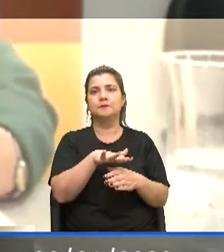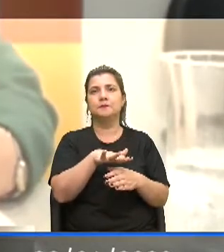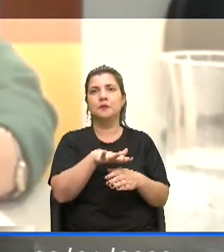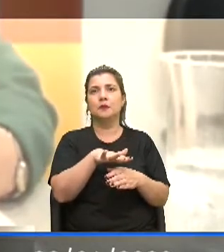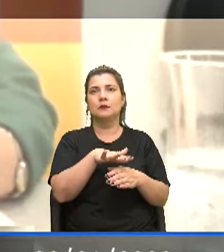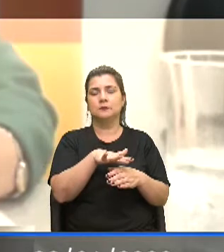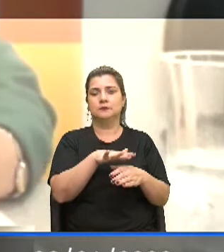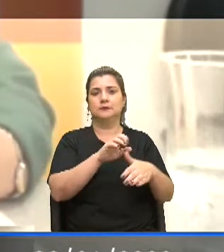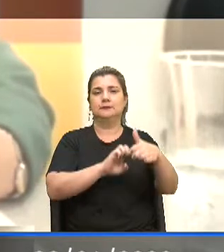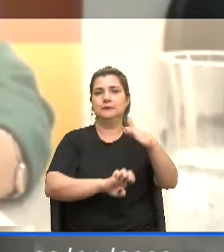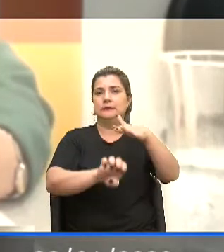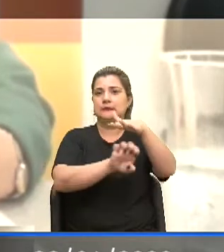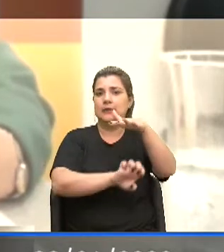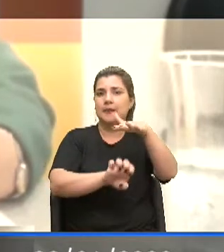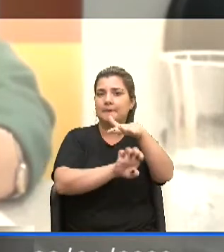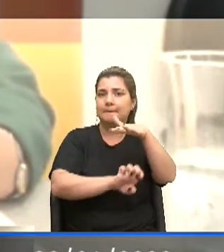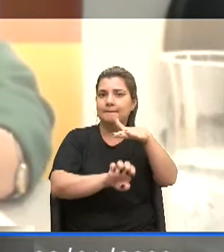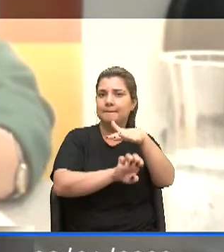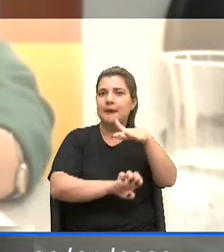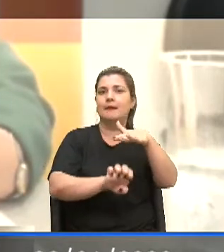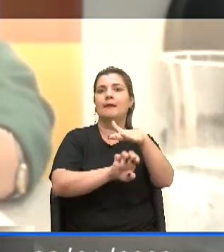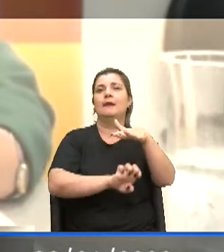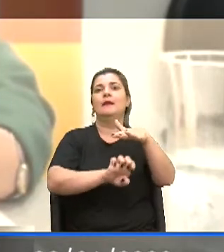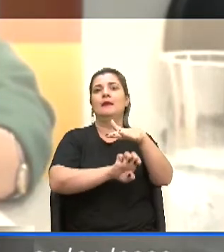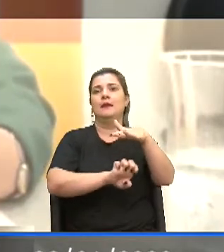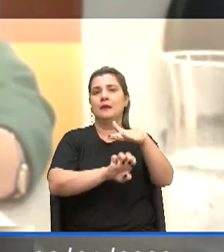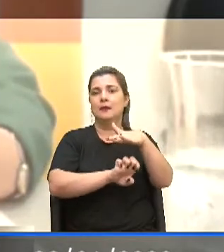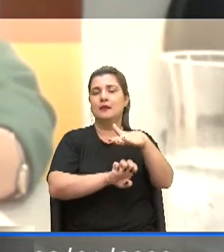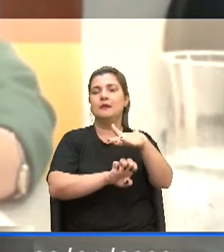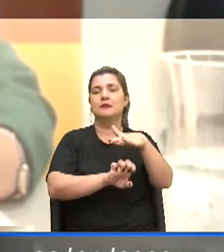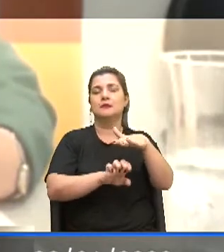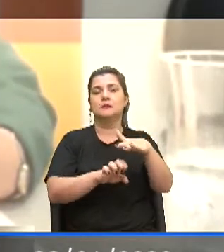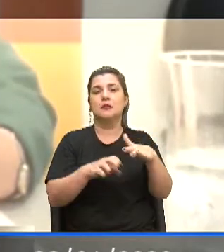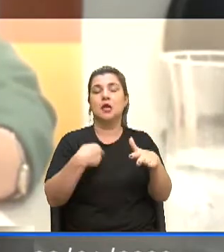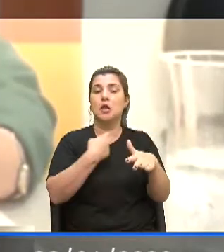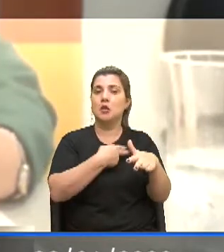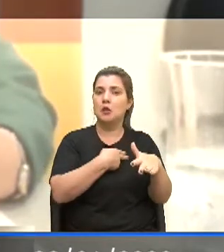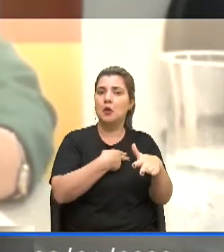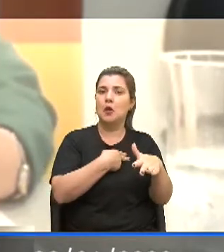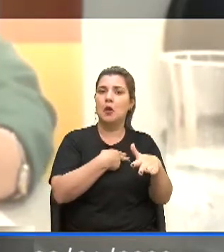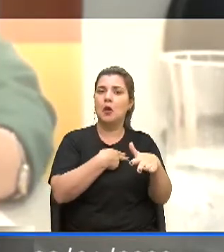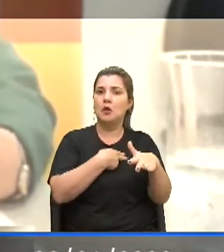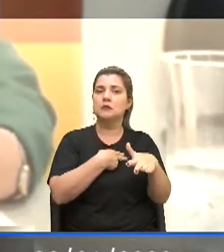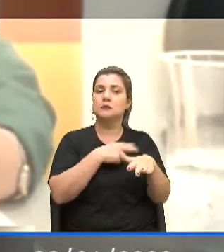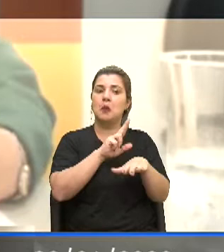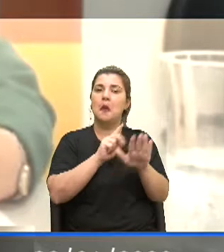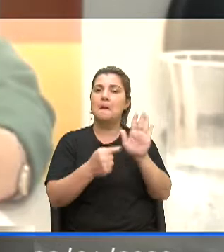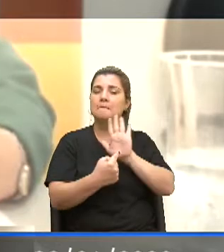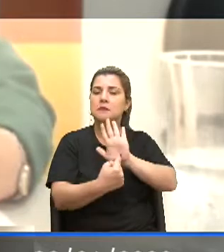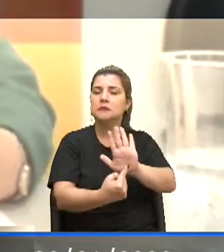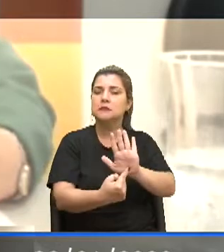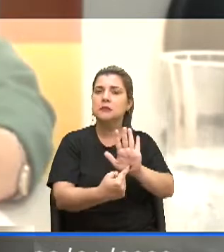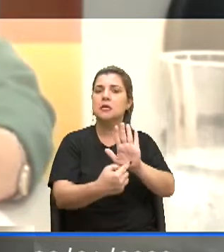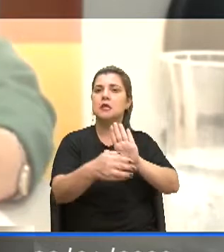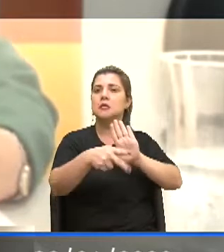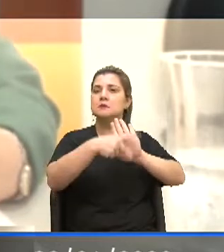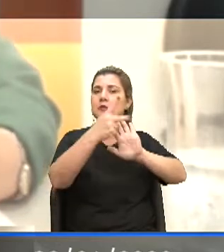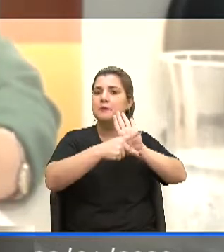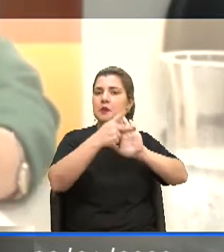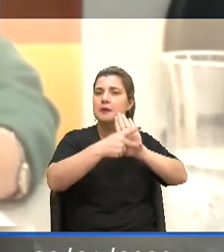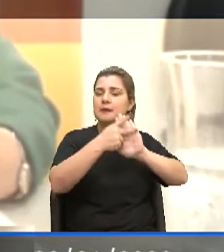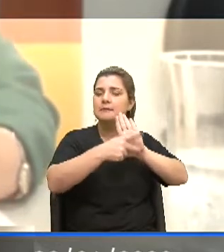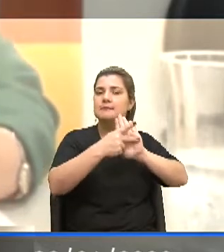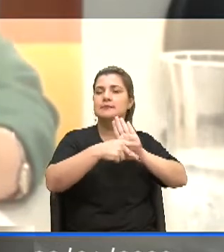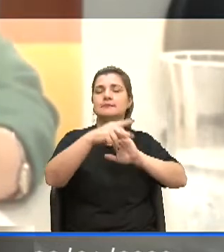Comércio, nós editamos a portaria 270, tá? Mas se numa região nós